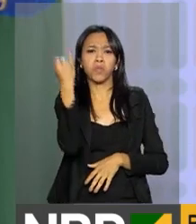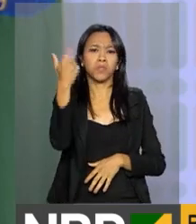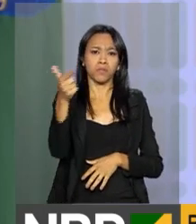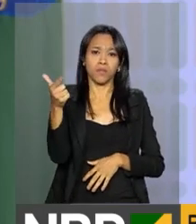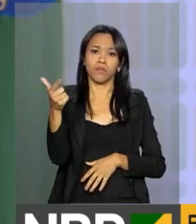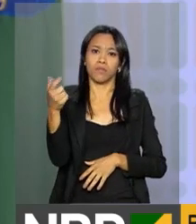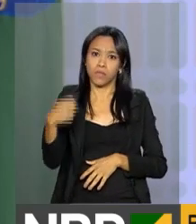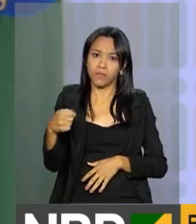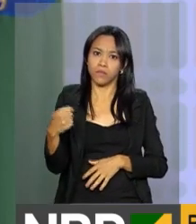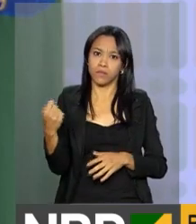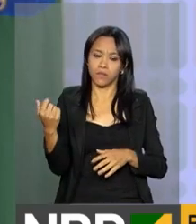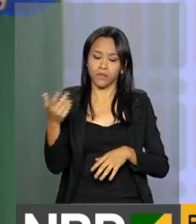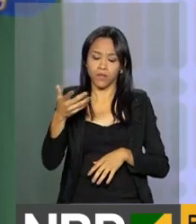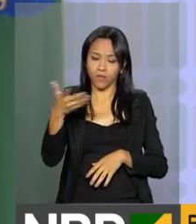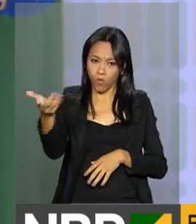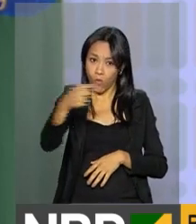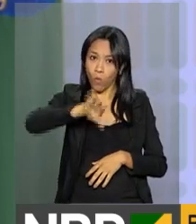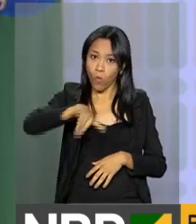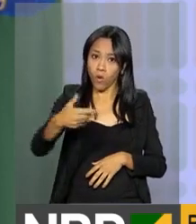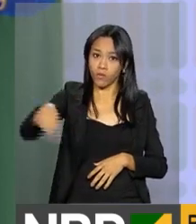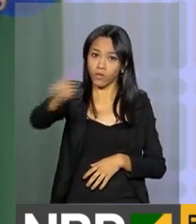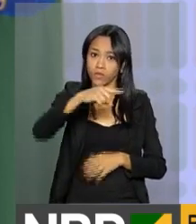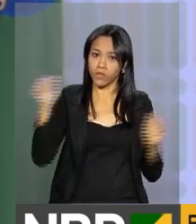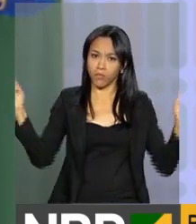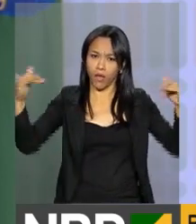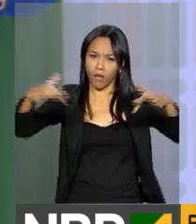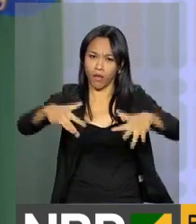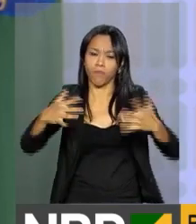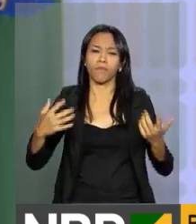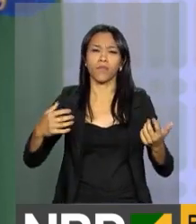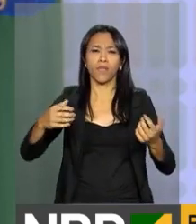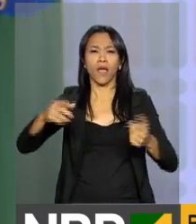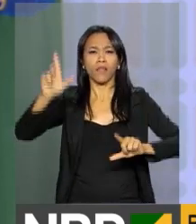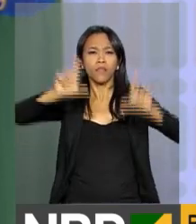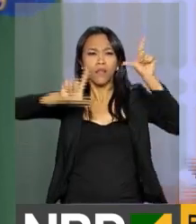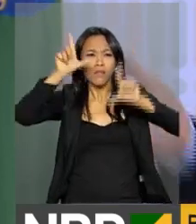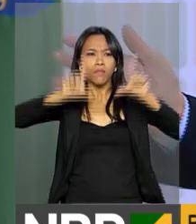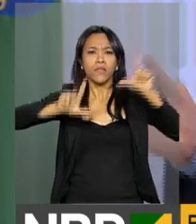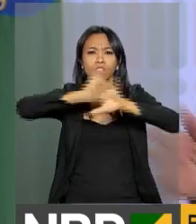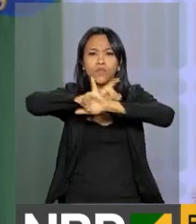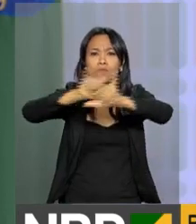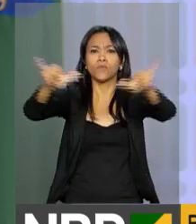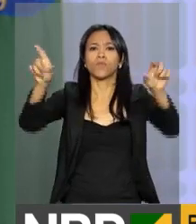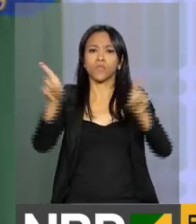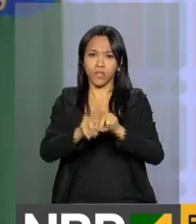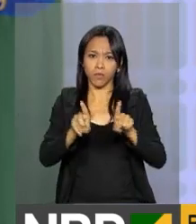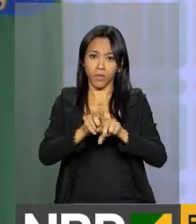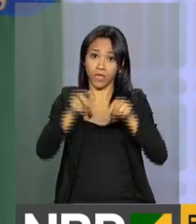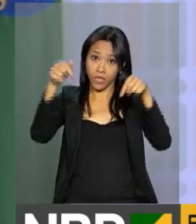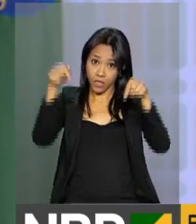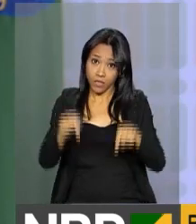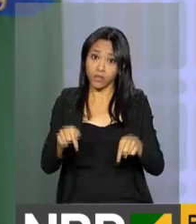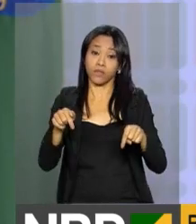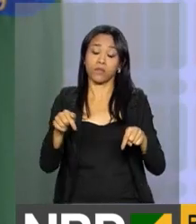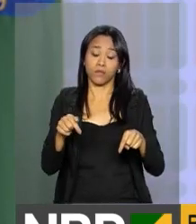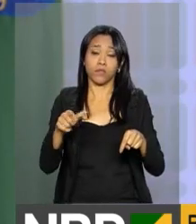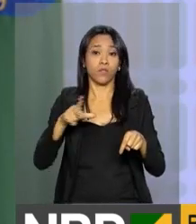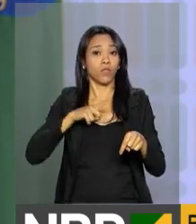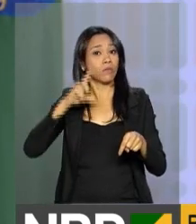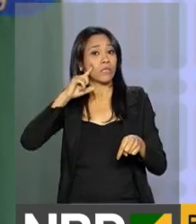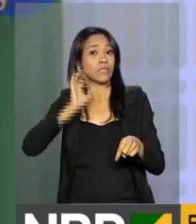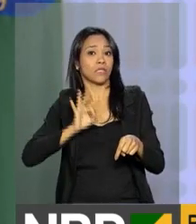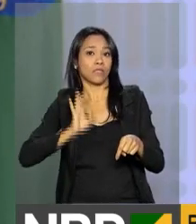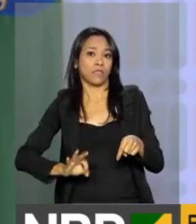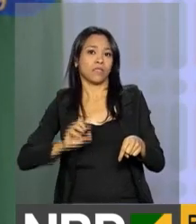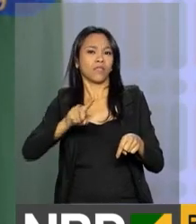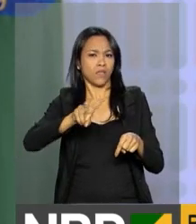os senhores e as senhoras todos estão aqui, na medida em que a imprensa está registrando este fato, e tenho absoluta convicção de que a imprensa